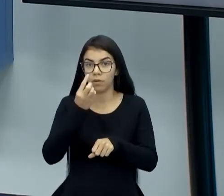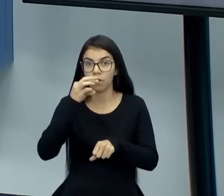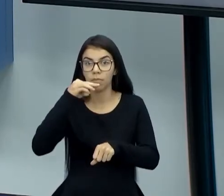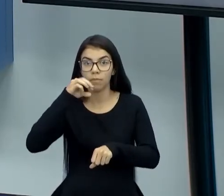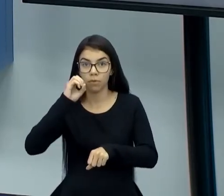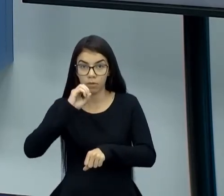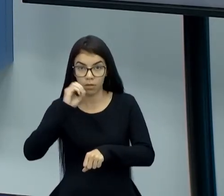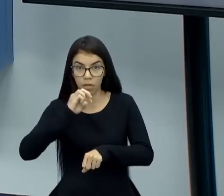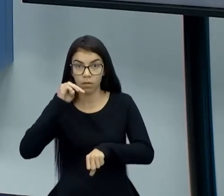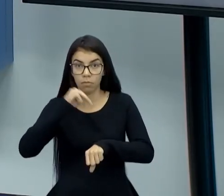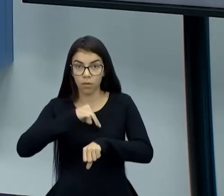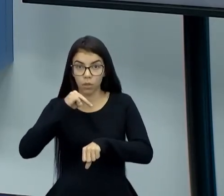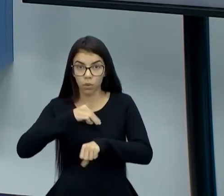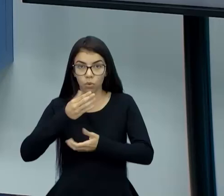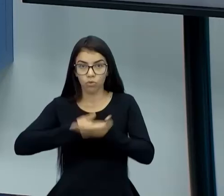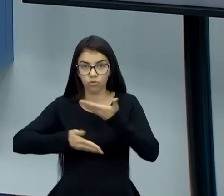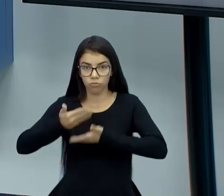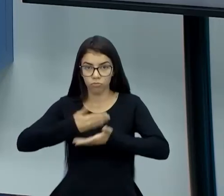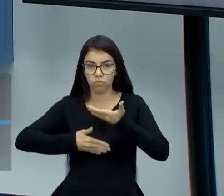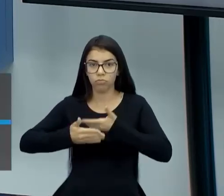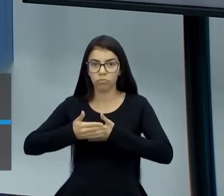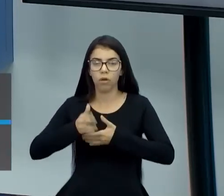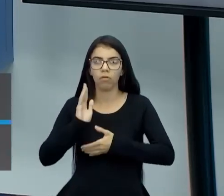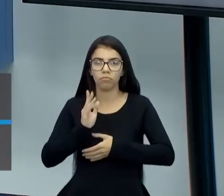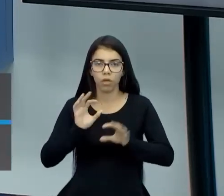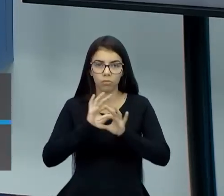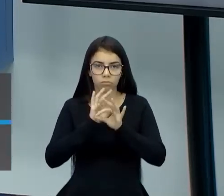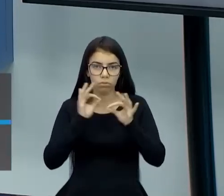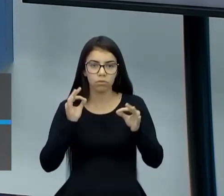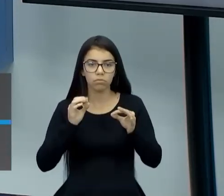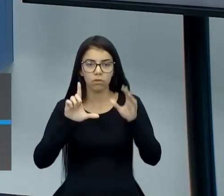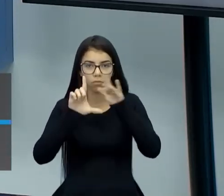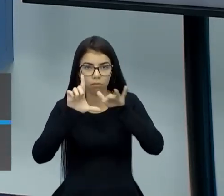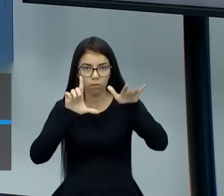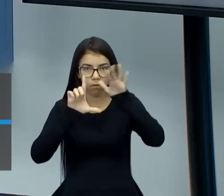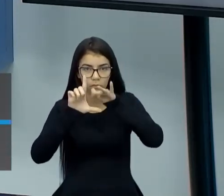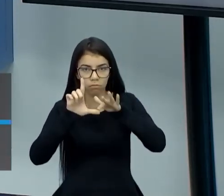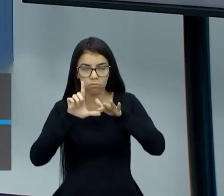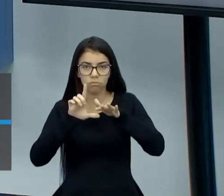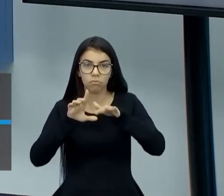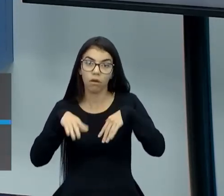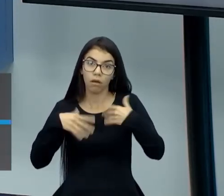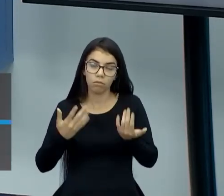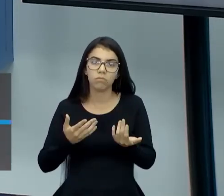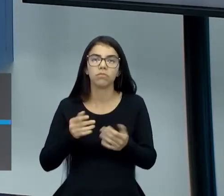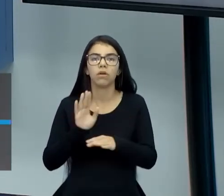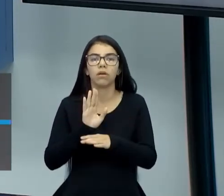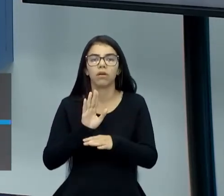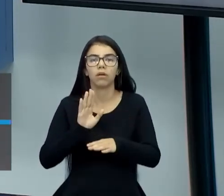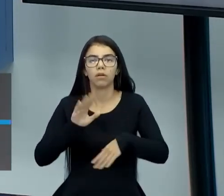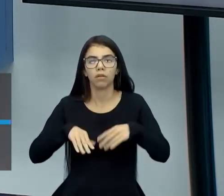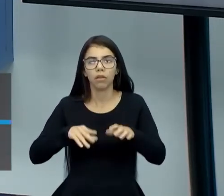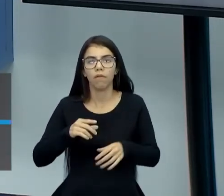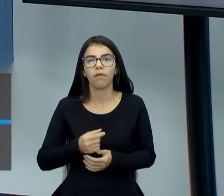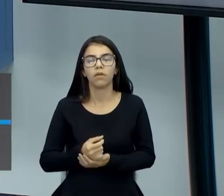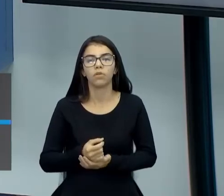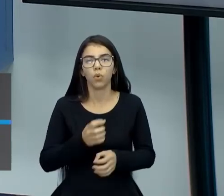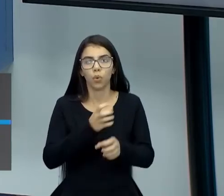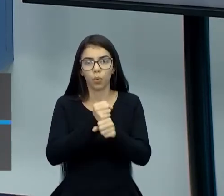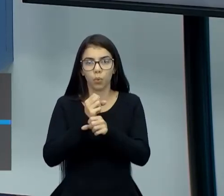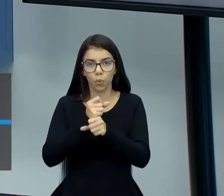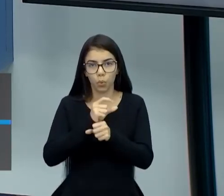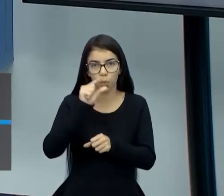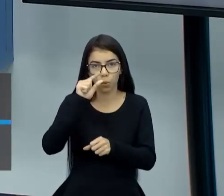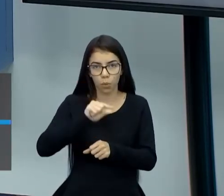de interação, porque eu coloquei coisas mais simples na interação, tá? E aí, talvez com menos valores, né? Não com